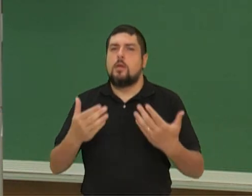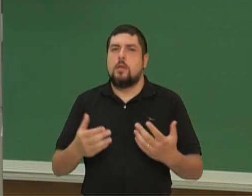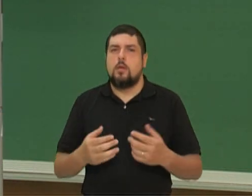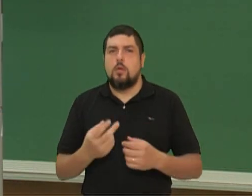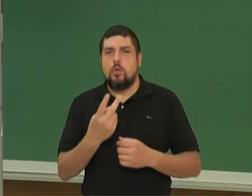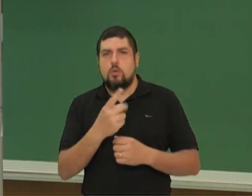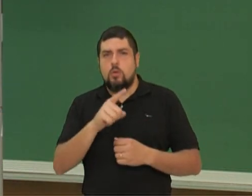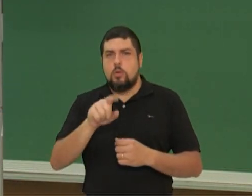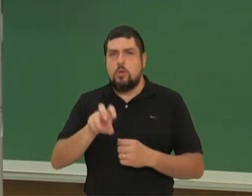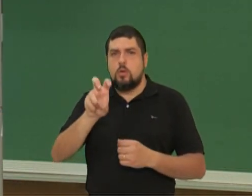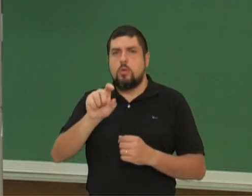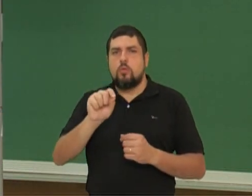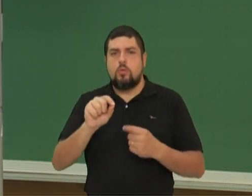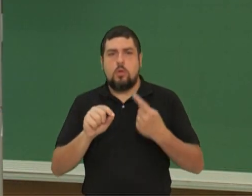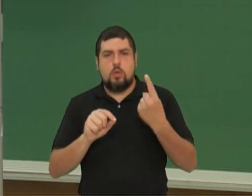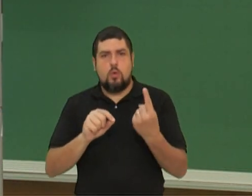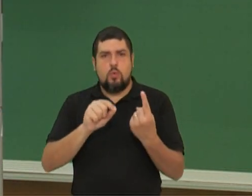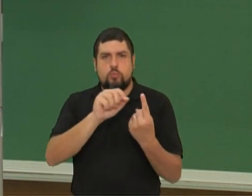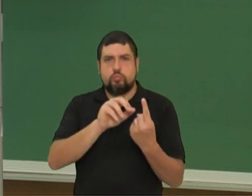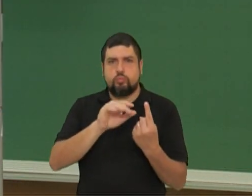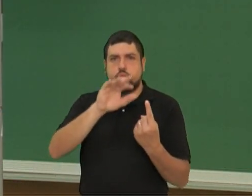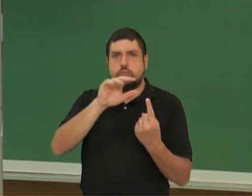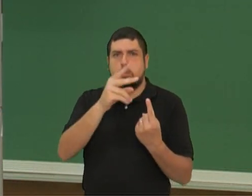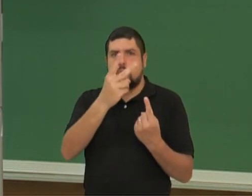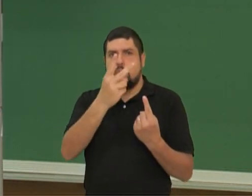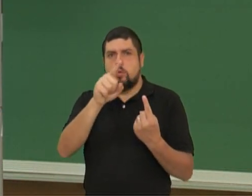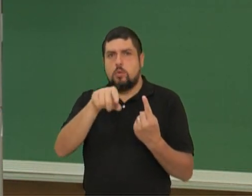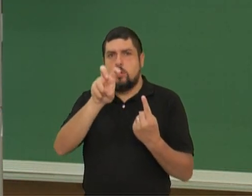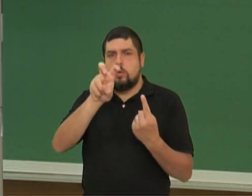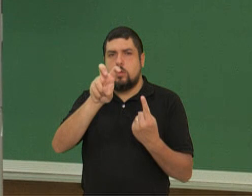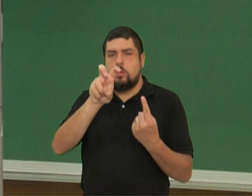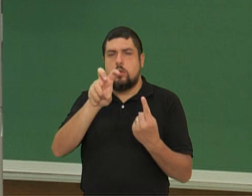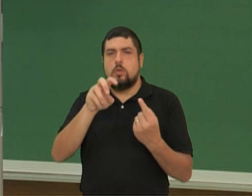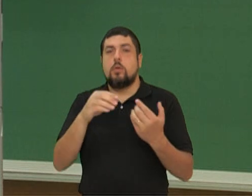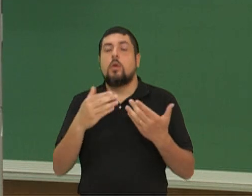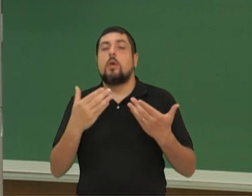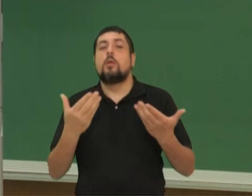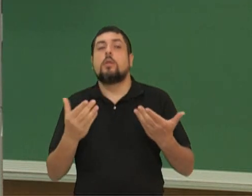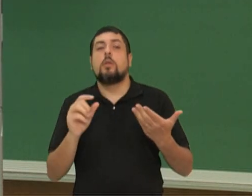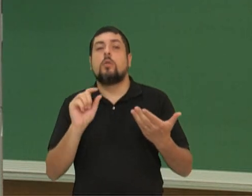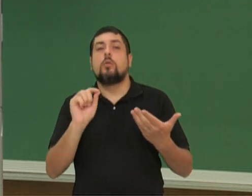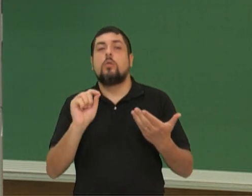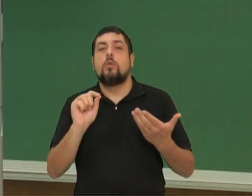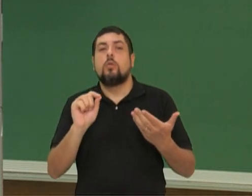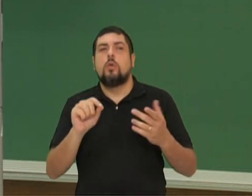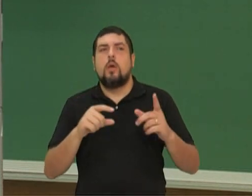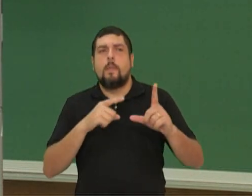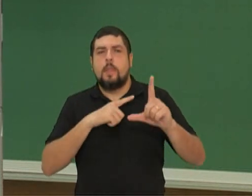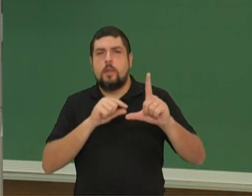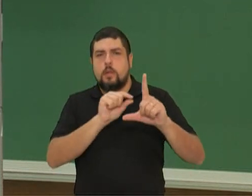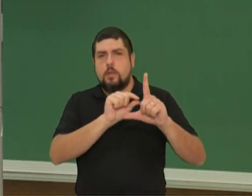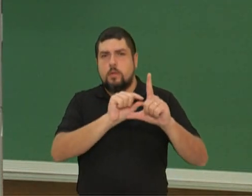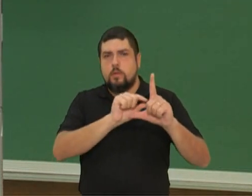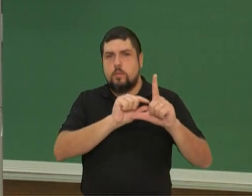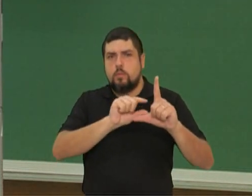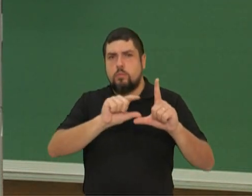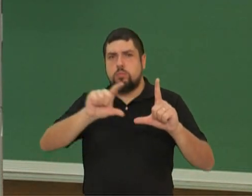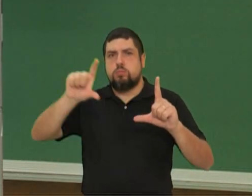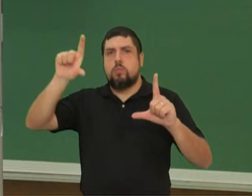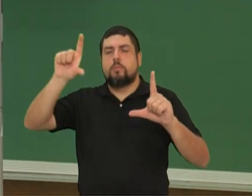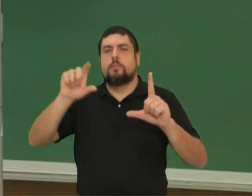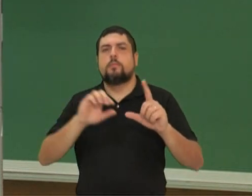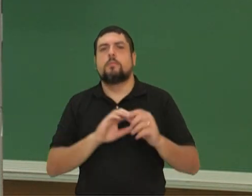2,5 é maior que 1. Na base, a gente tem uma função exponencial crescente nesse